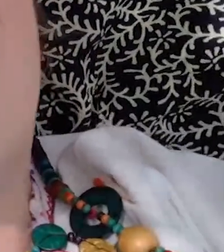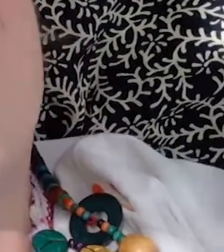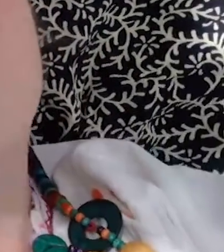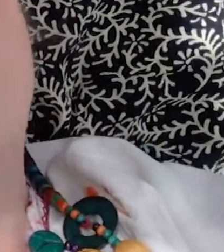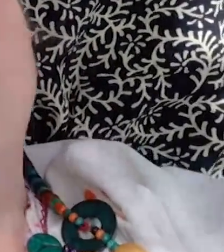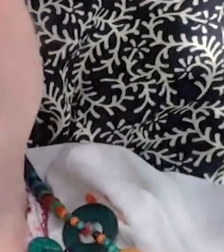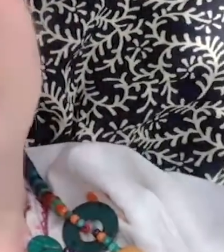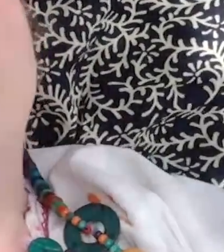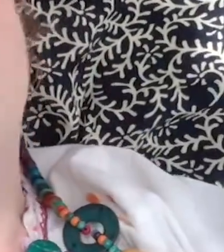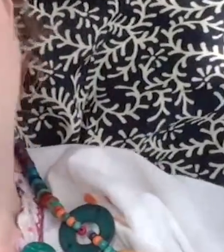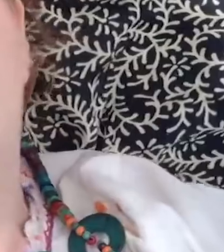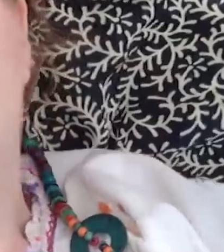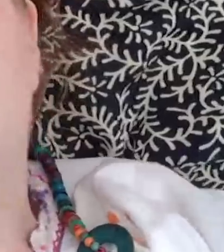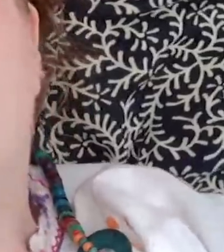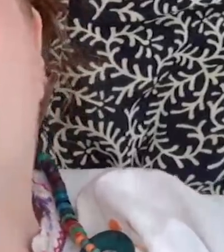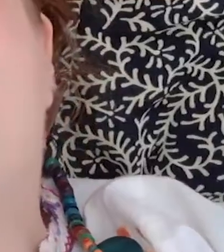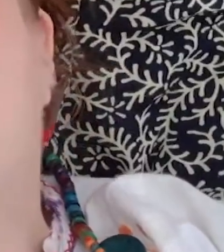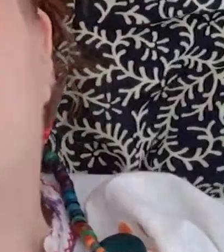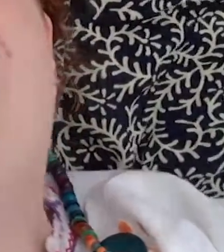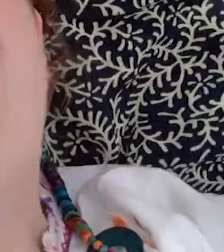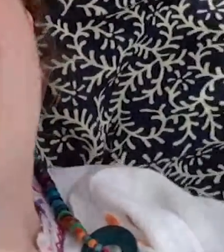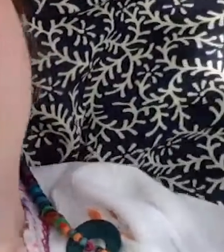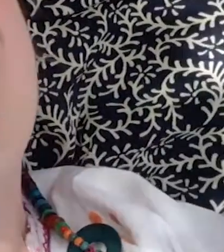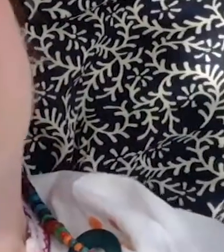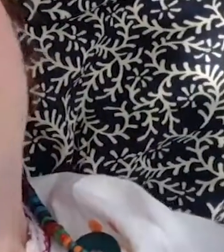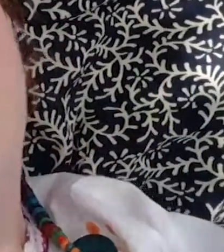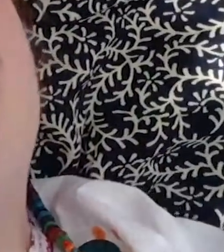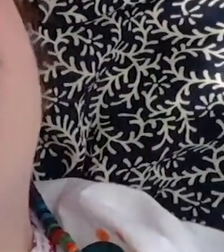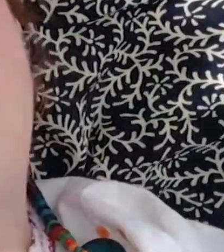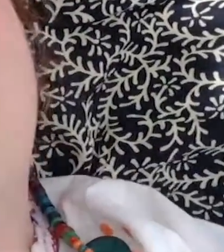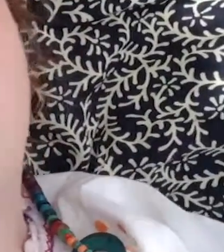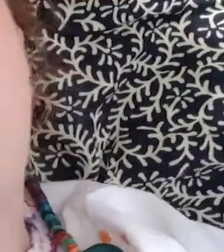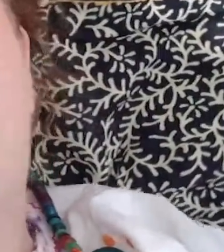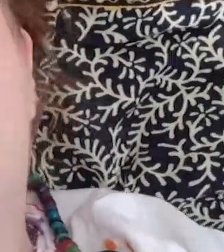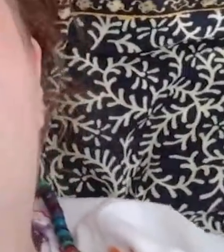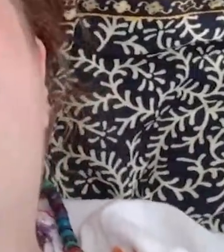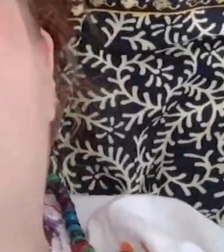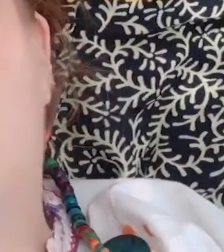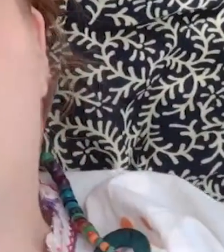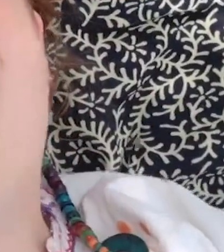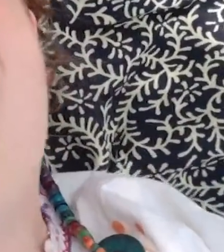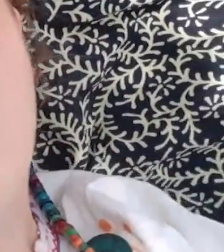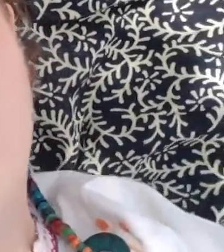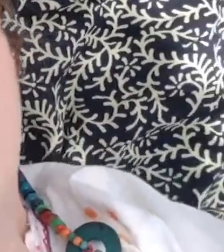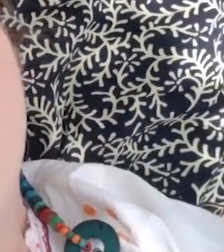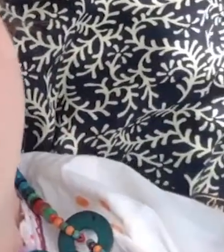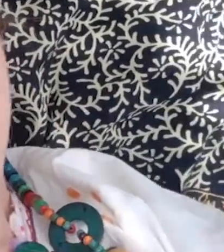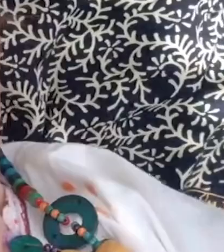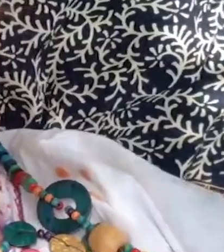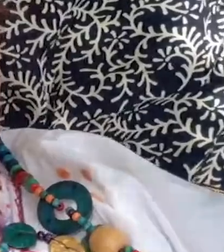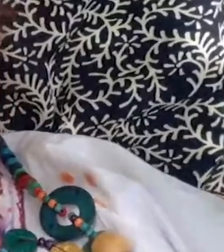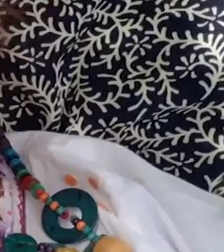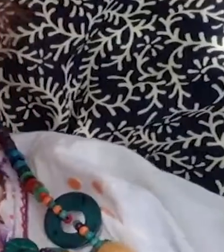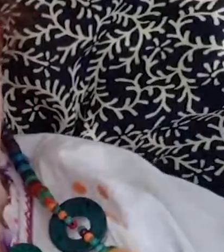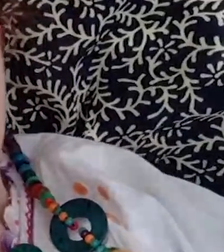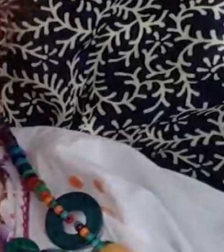no barco. Lará, lá, lará, lá, lará, lá,